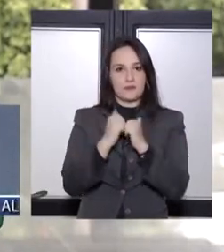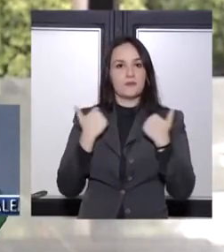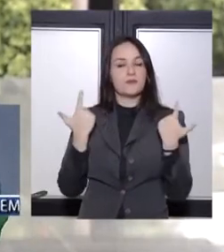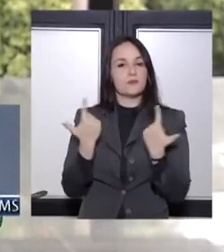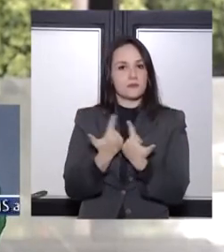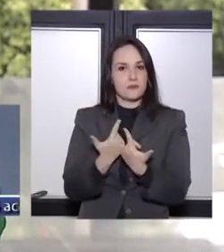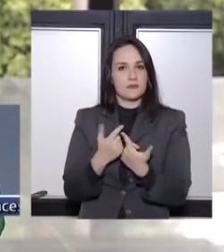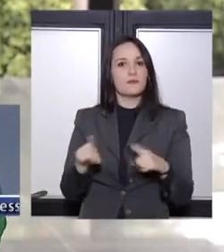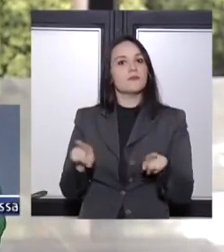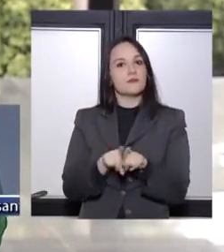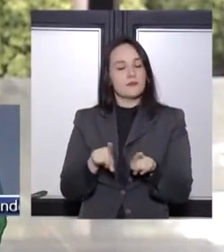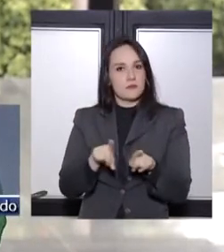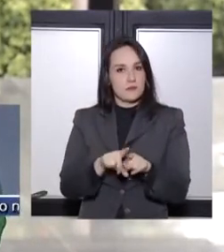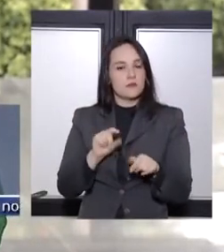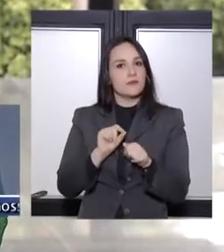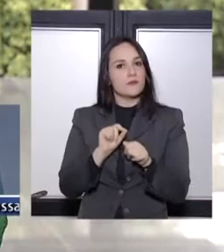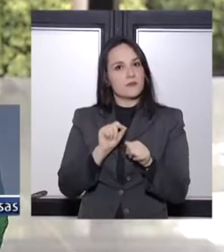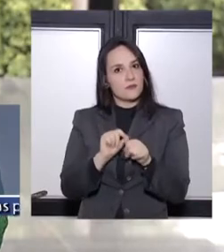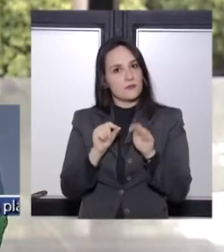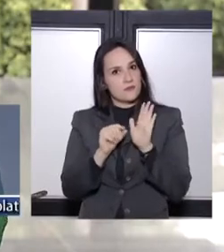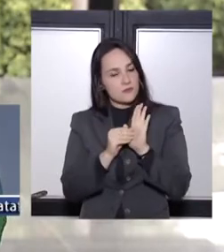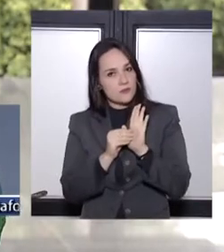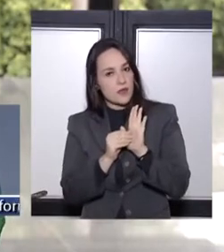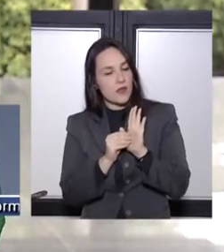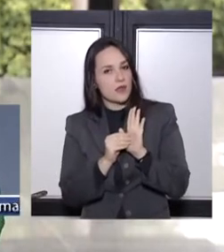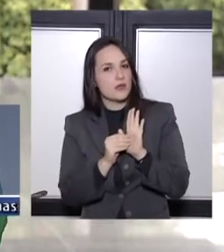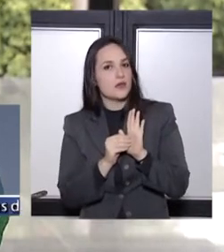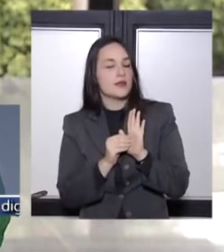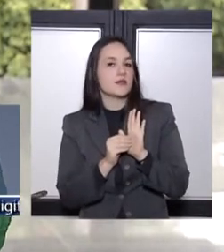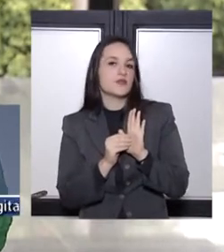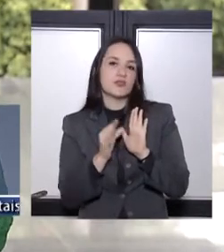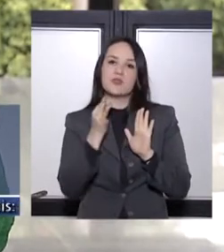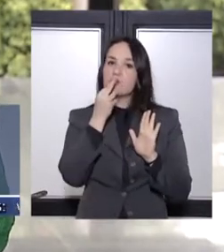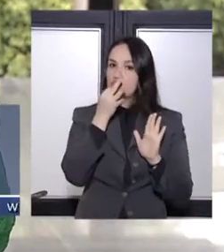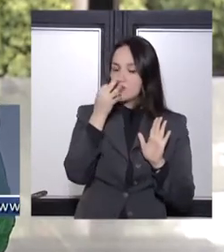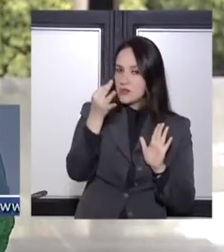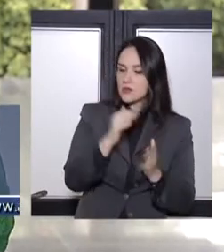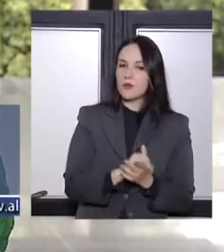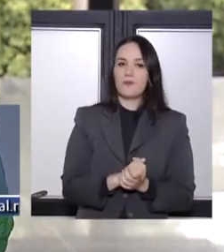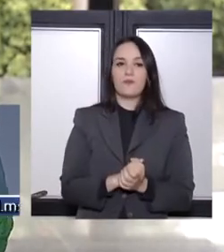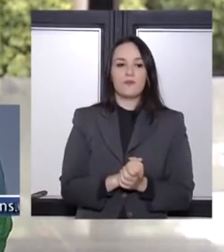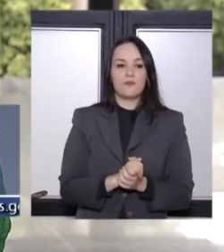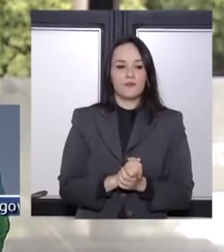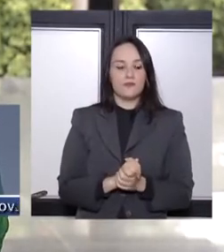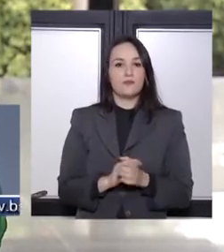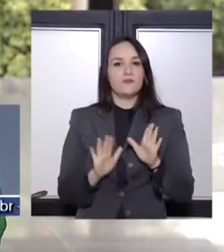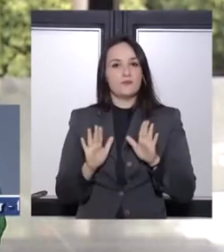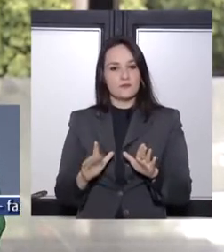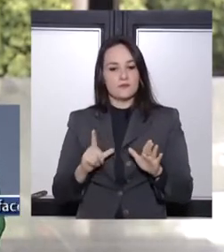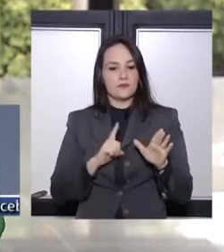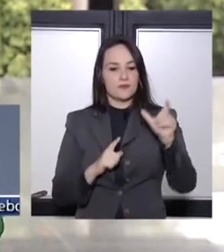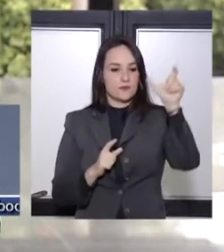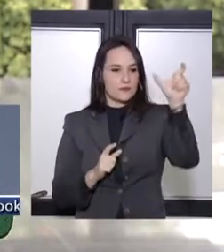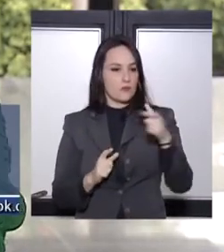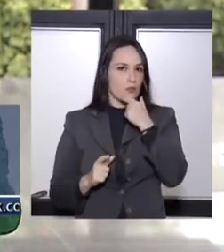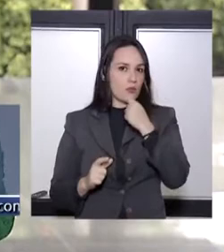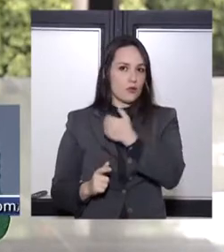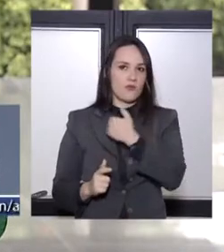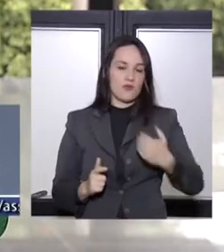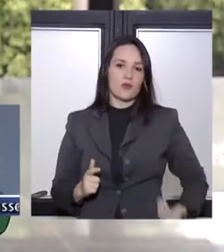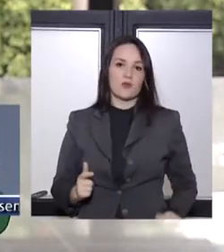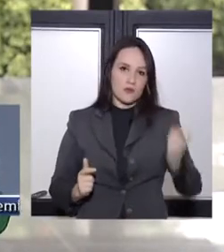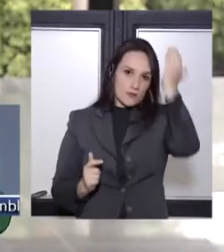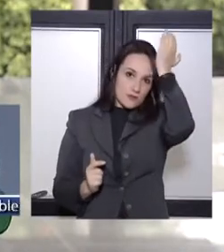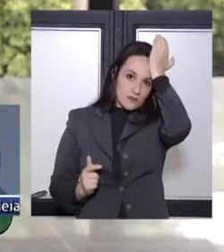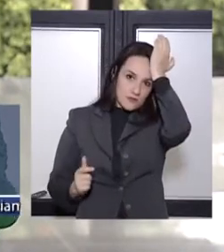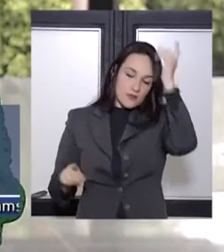também fez a sua indicação, né, dos homenageados. Nós temos o governador do estado, Reinaldo Azambuja, e o secretário